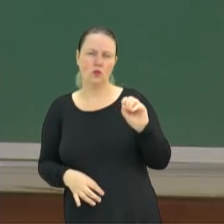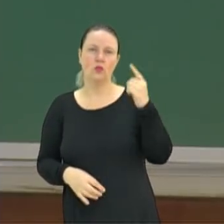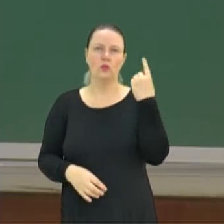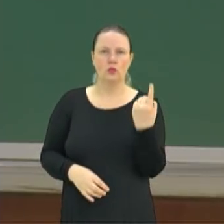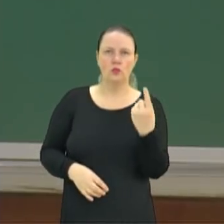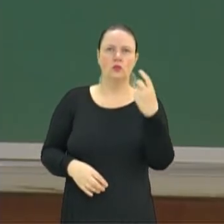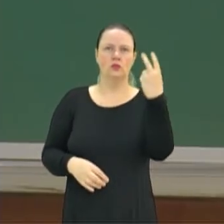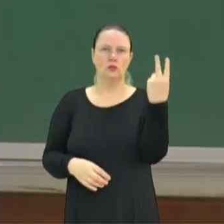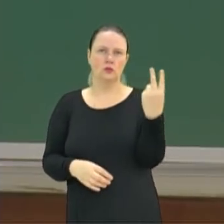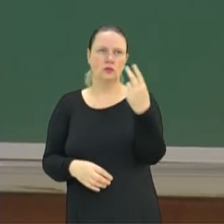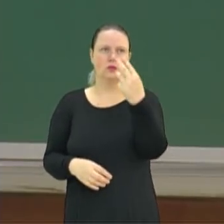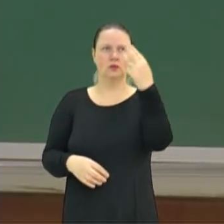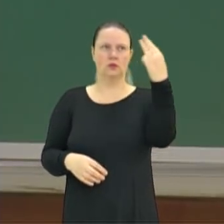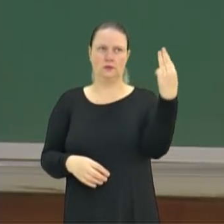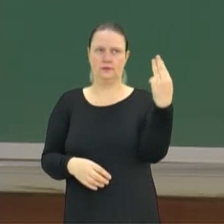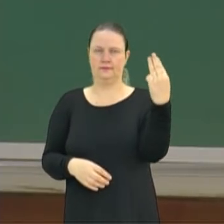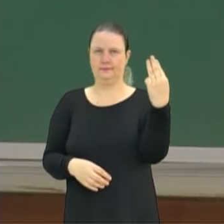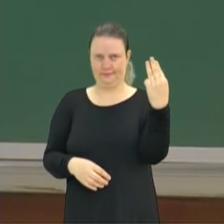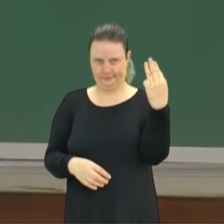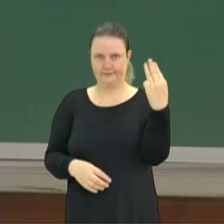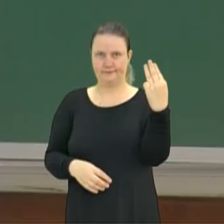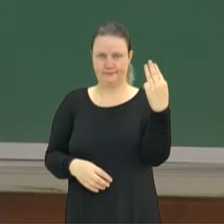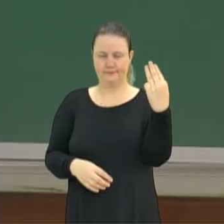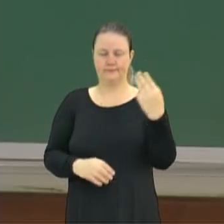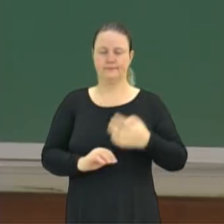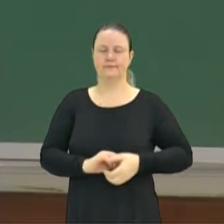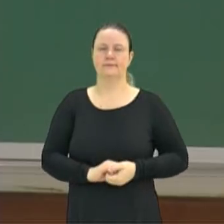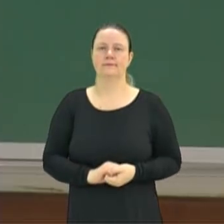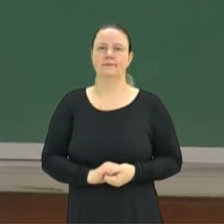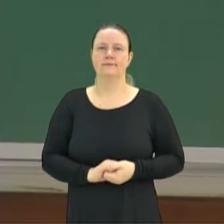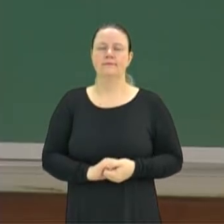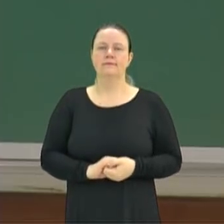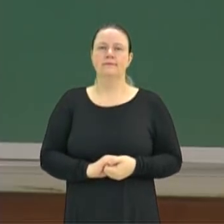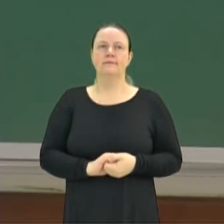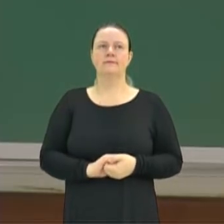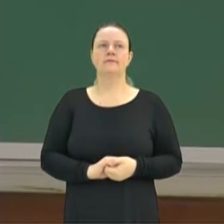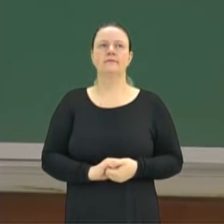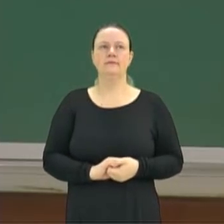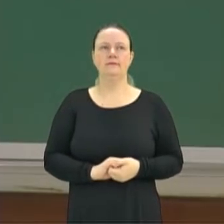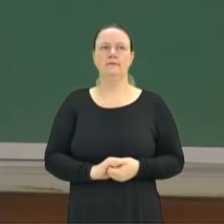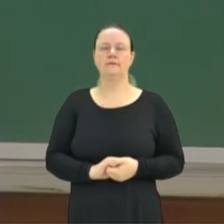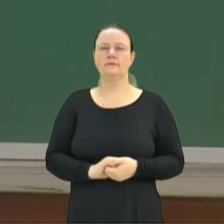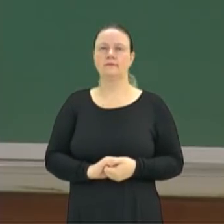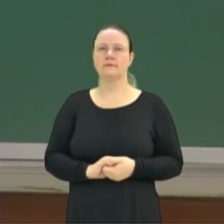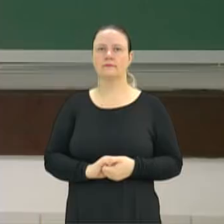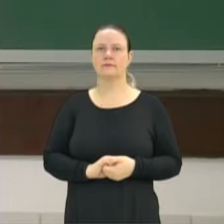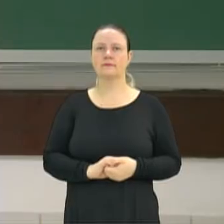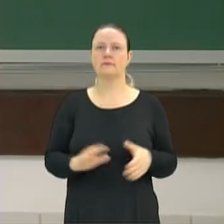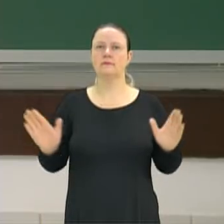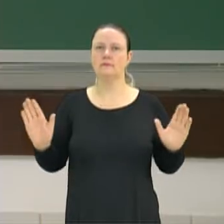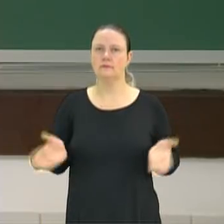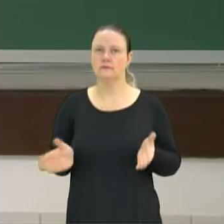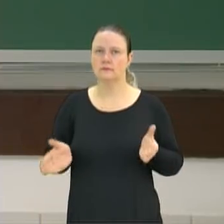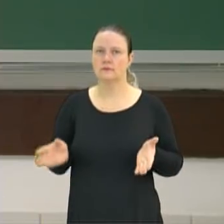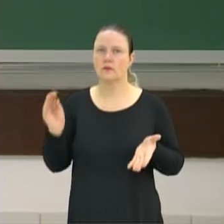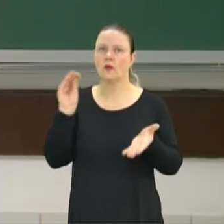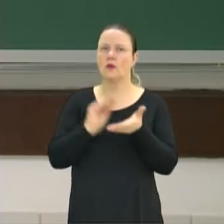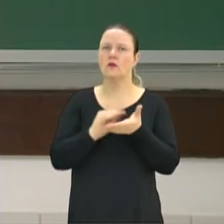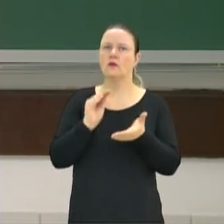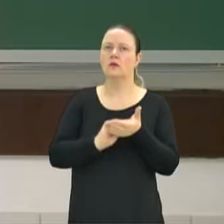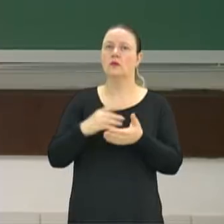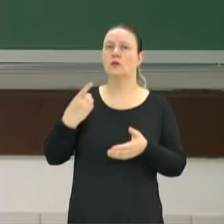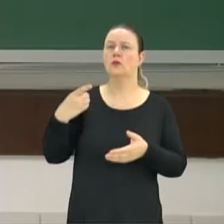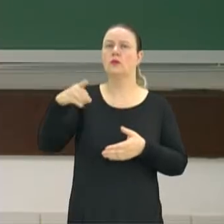consumidor primário, e o nível trófico 3, o consumidor secundário, tá? Bem bonitinho aqui também. Agora fica faltando o último tipo de